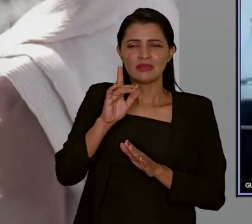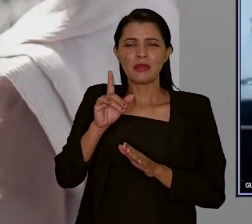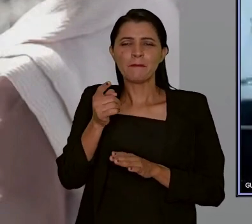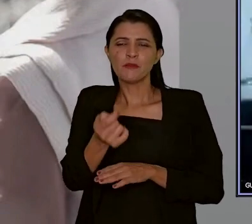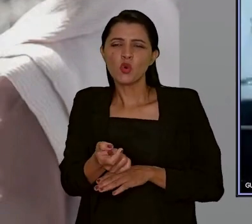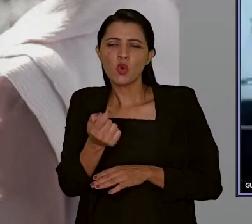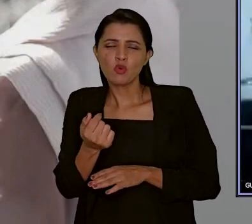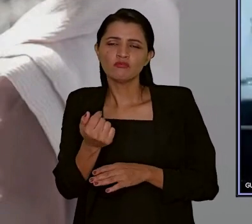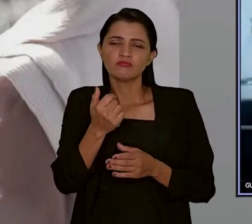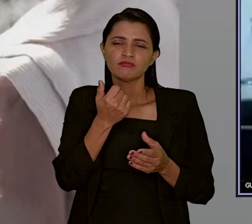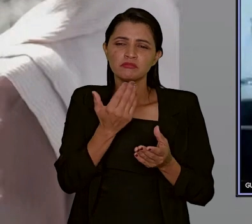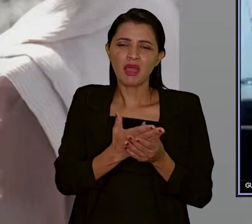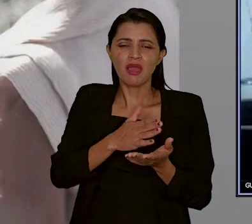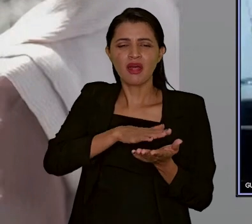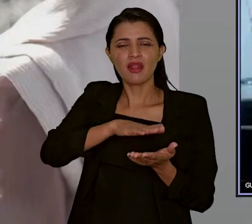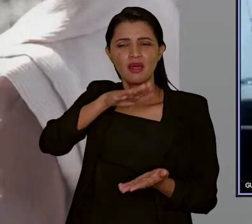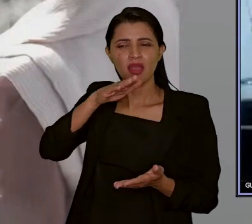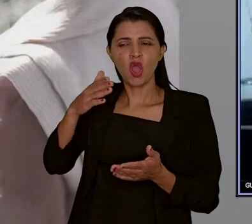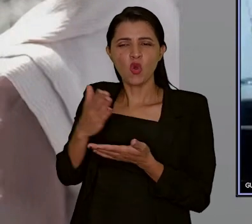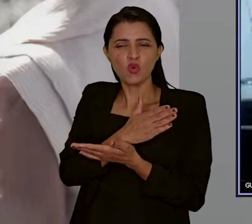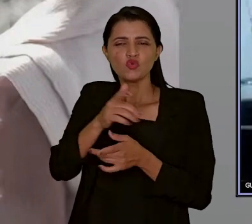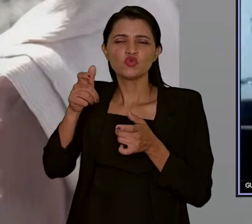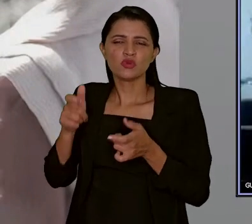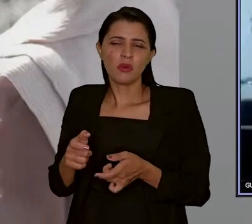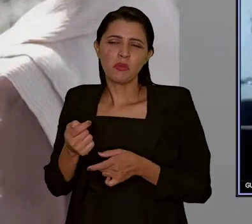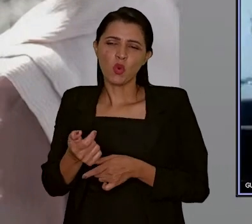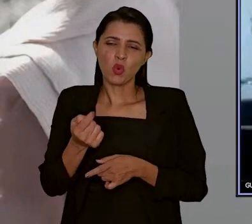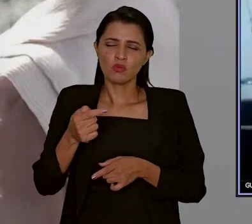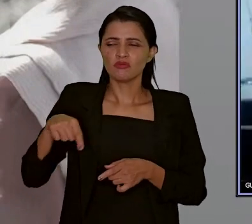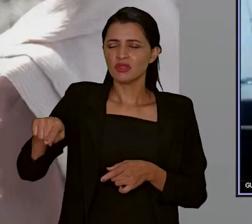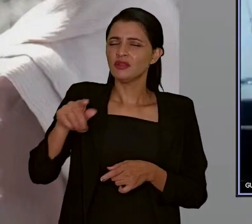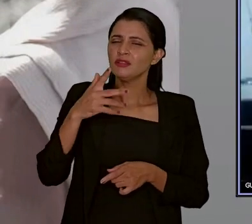ações em determinadas localidades, ele não está muito